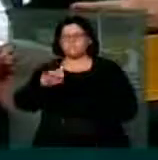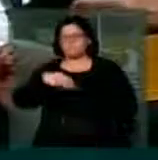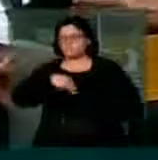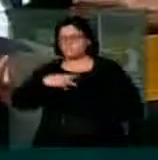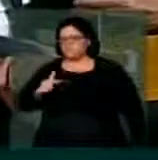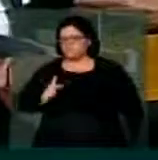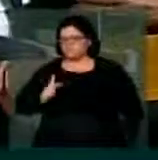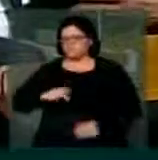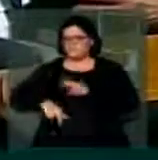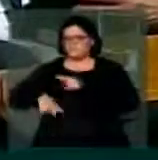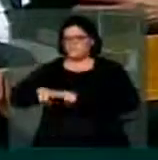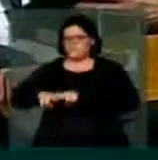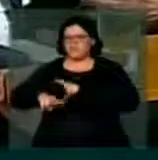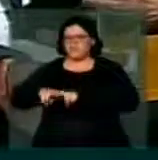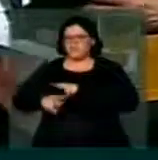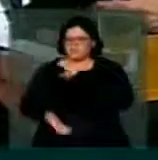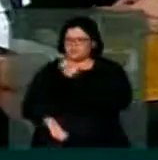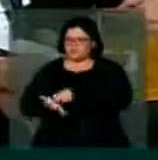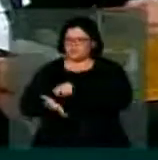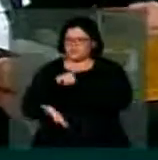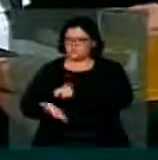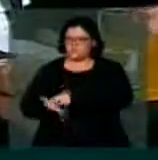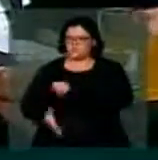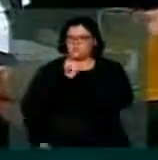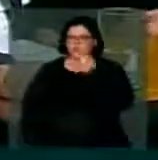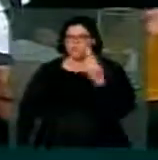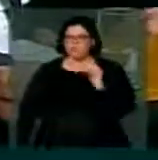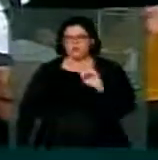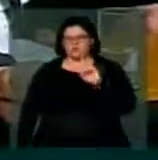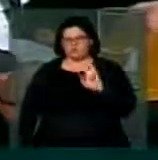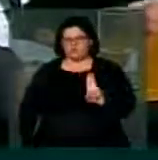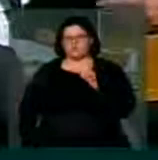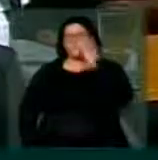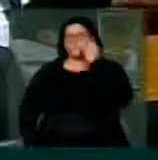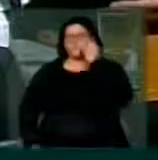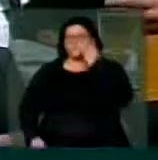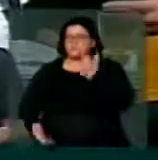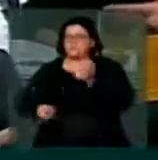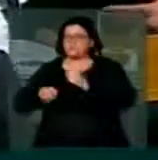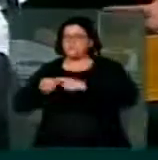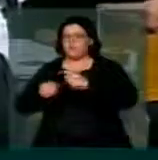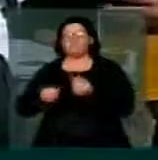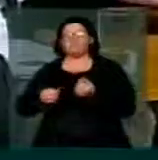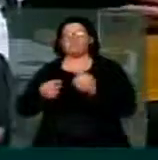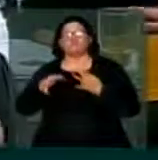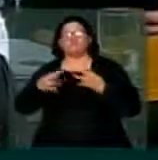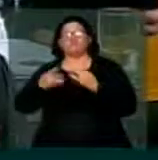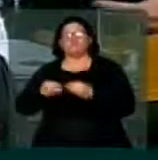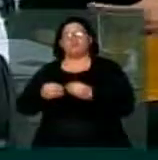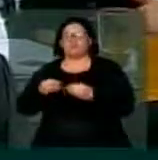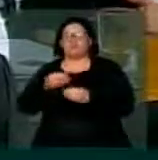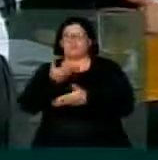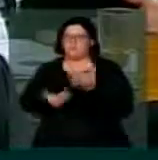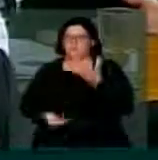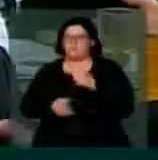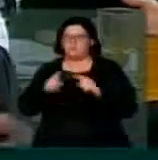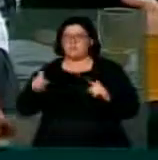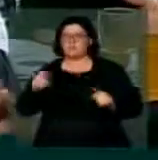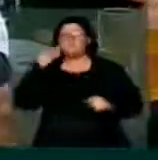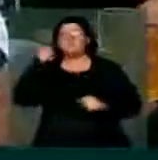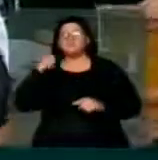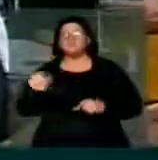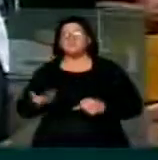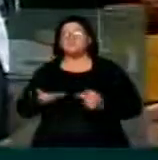Justiça condenando, não só a AGU buscando ressarcir os danos causados, mas também qual legislação que o Parlamento